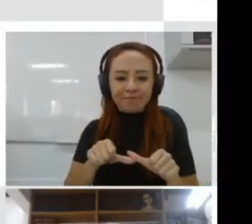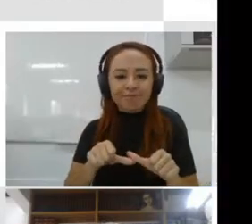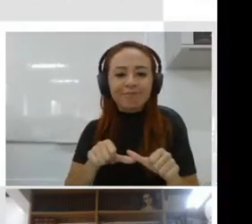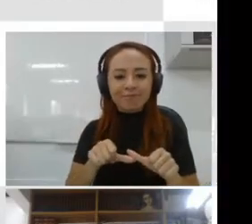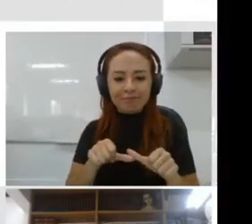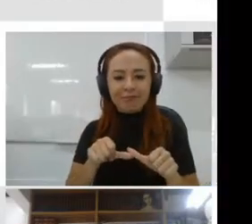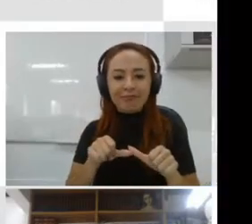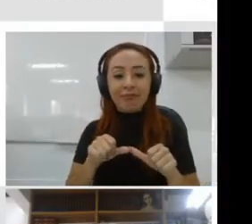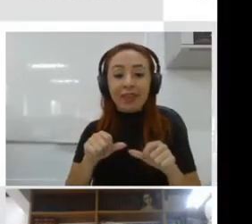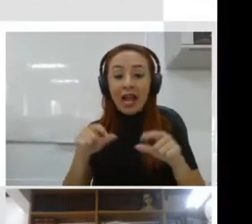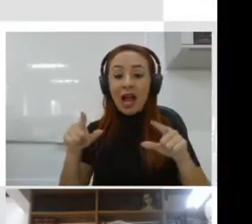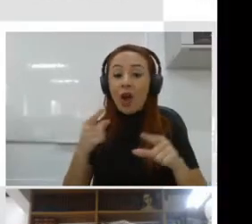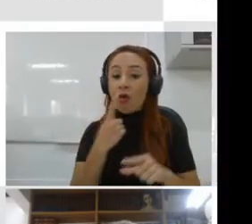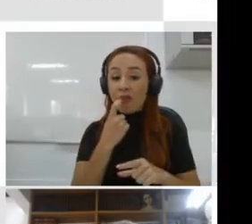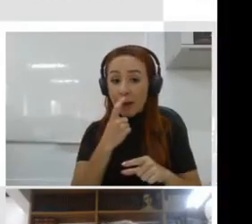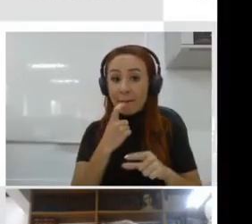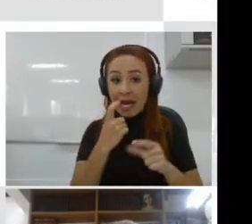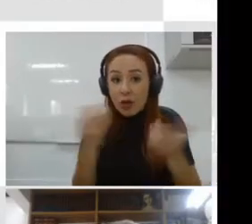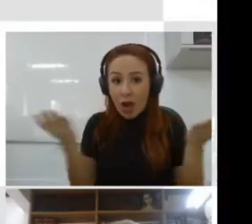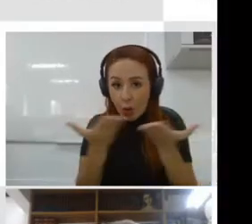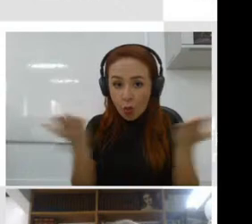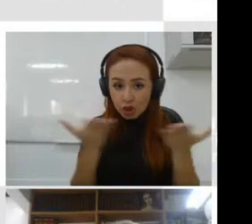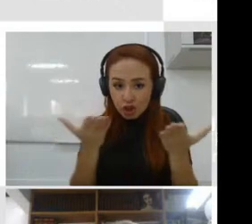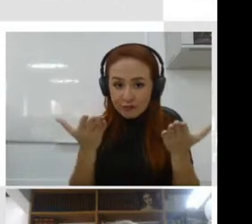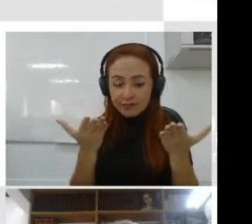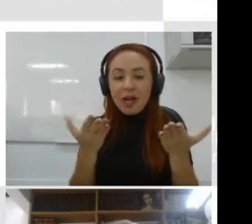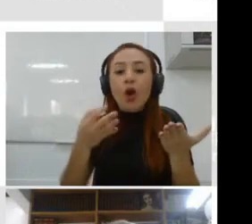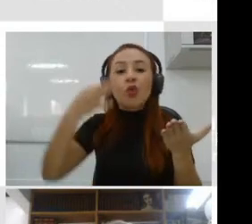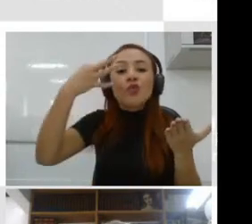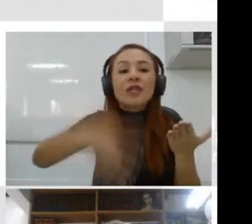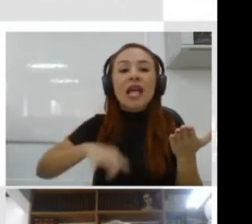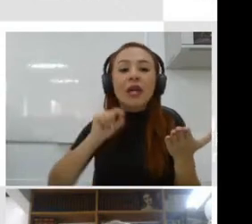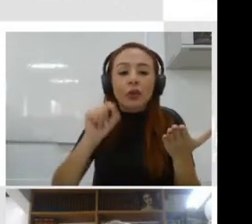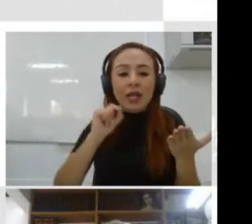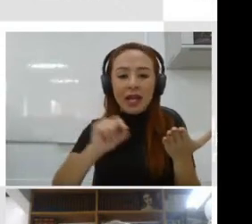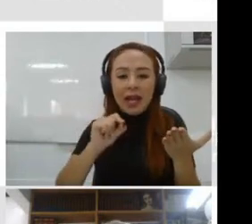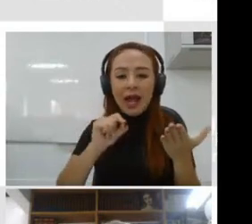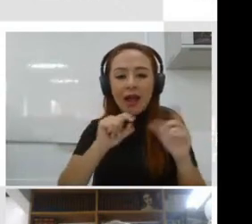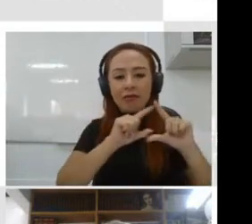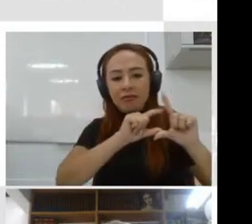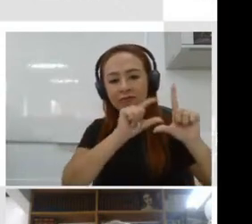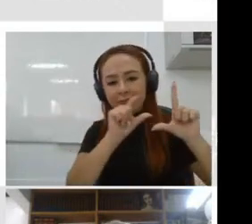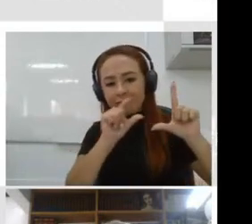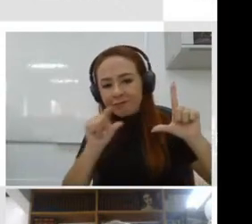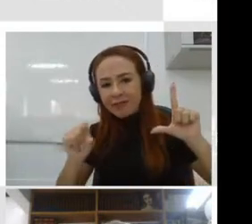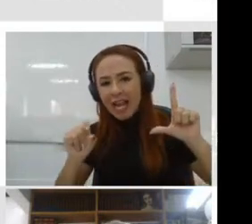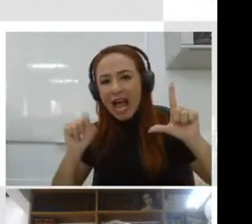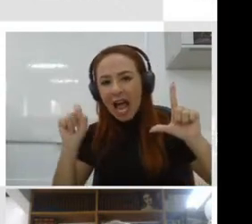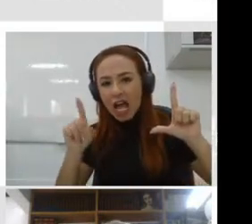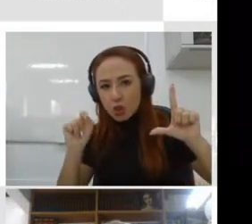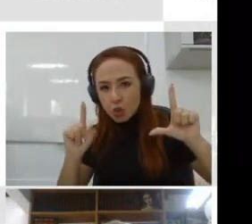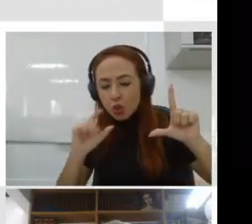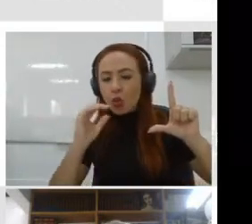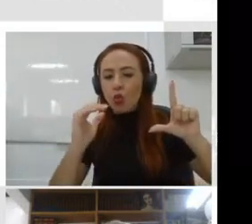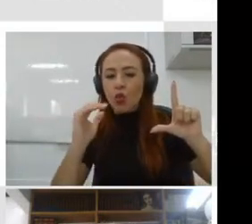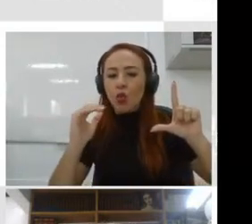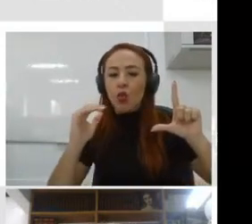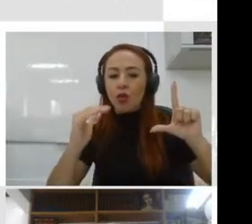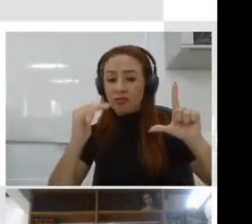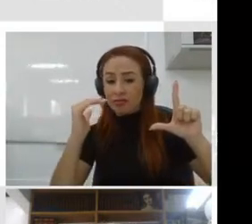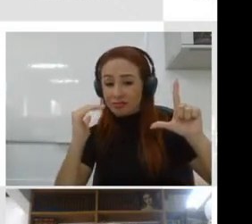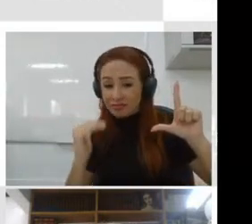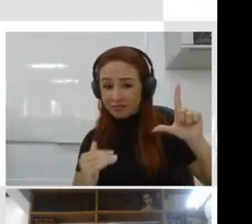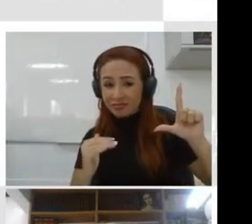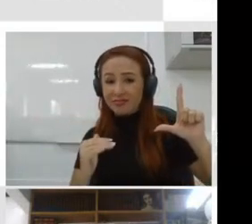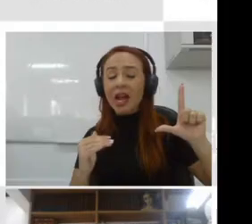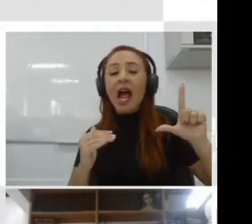tínhamos realmente, idealmente, estar. Ou seja, nós temos que diminuir 6% ao ano em 2024, nós temos que diminuir 10% ao